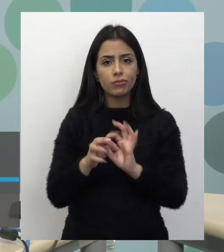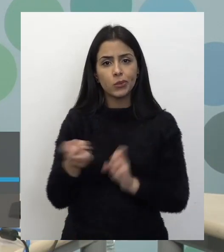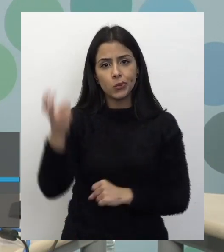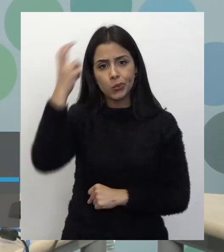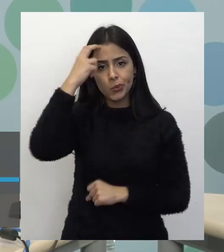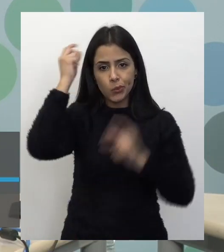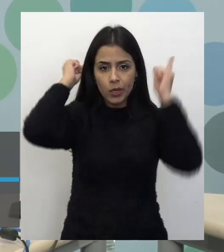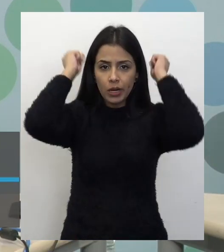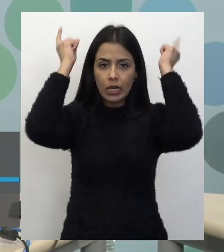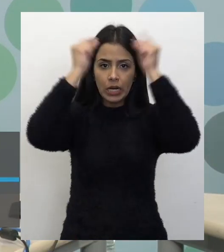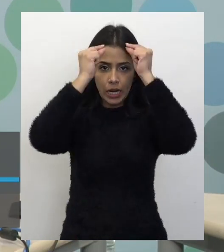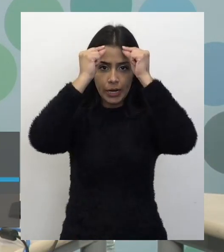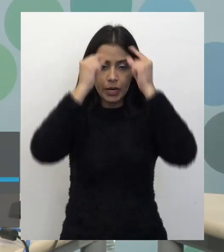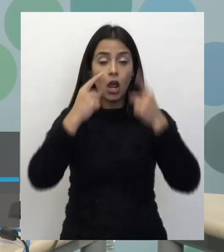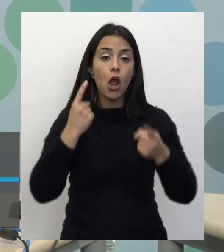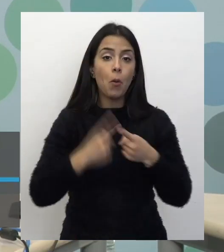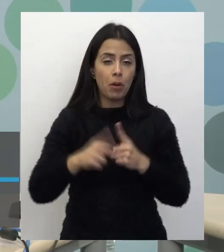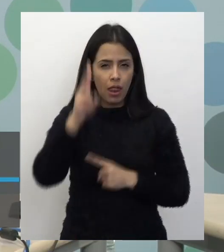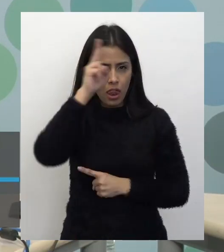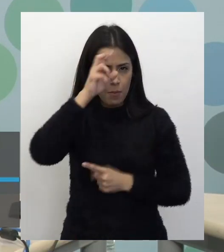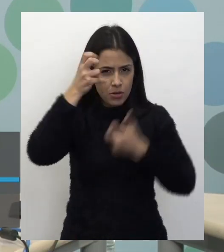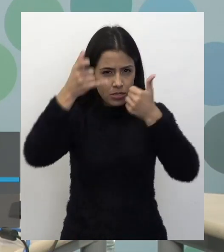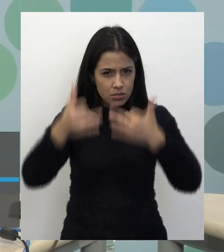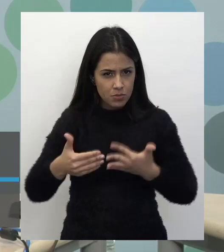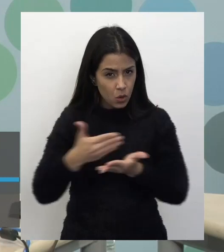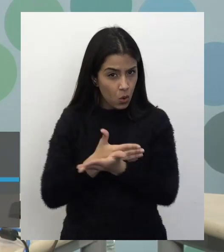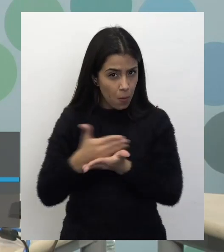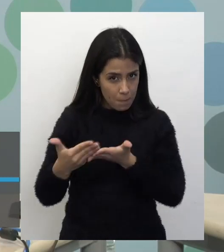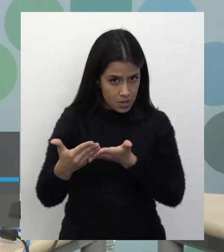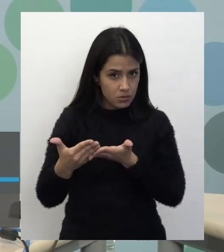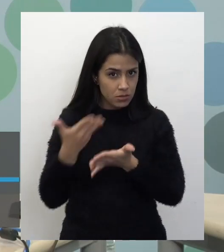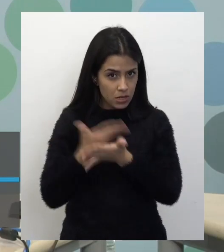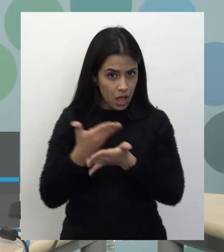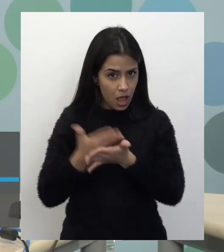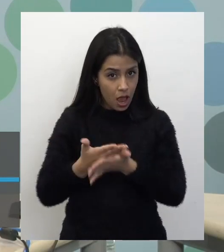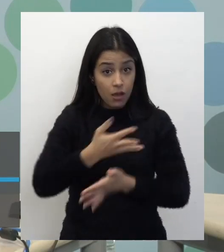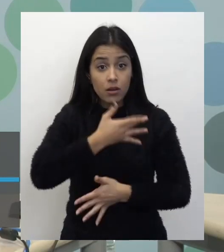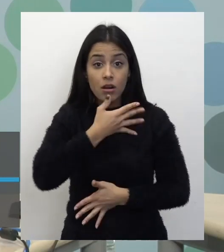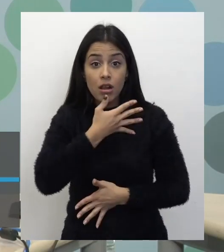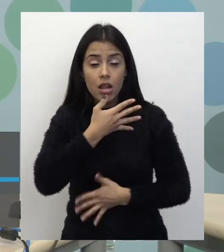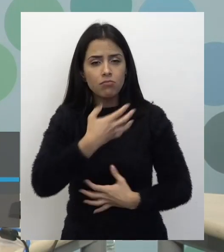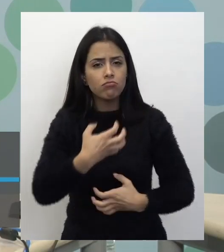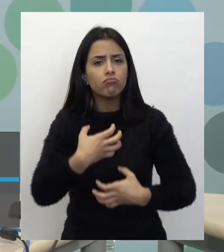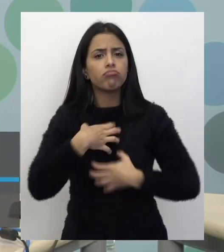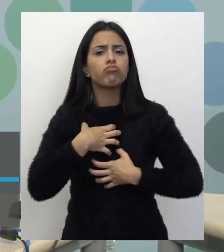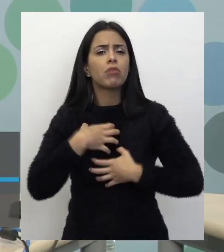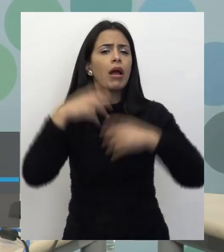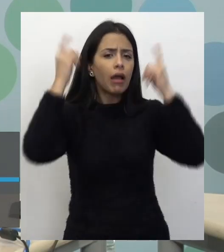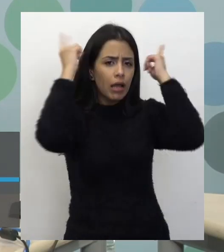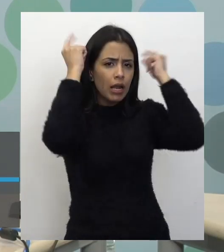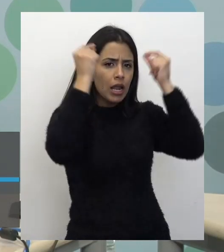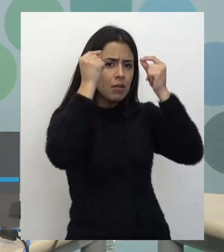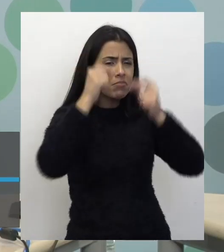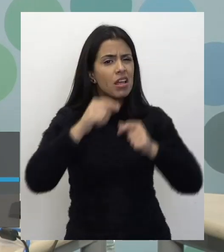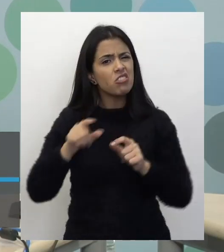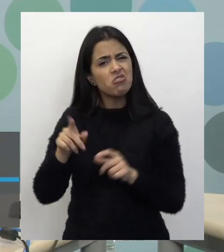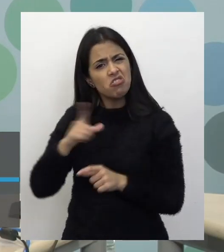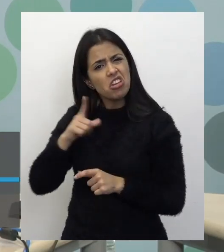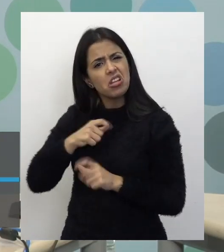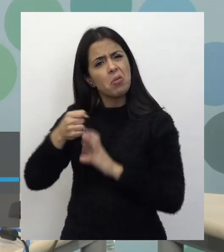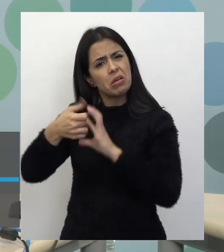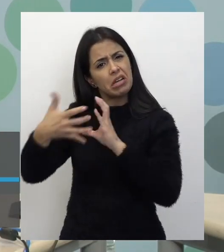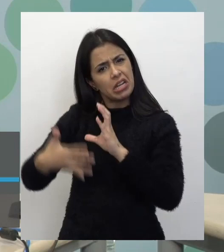porque lembra que eu falei para vocês no começo da aula, os macedônios se consideravam gregos, embora eles fossem um pouquinho diferentões ali do resto